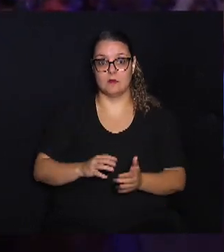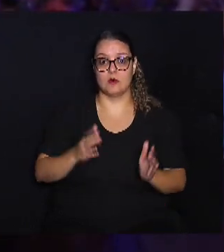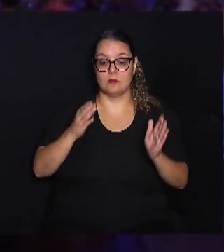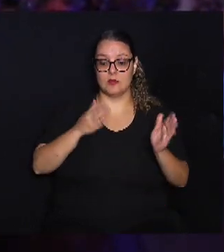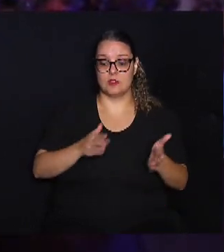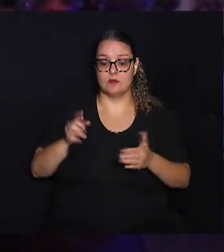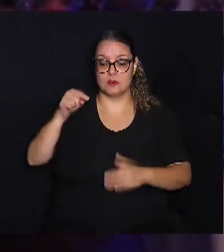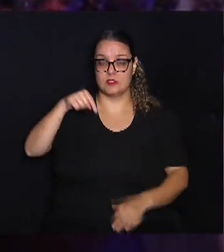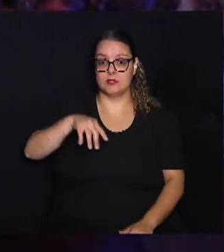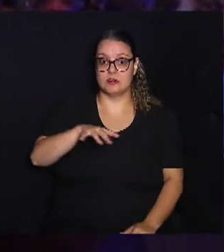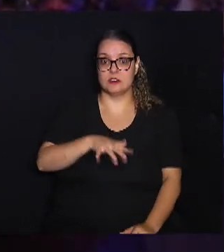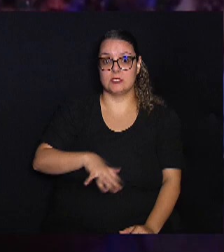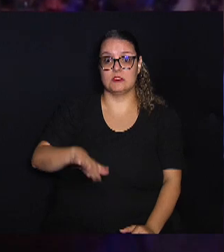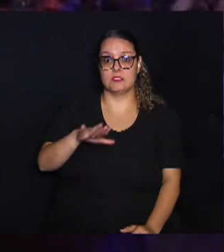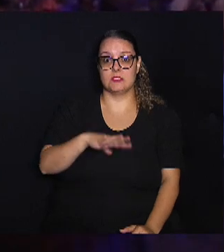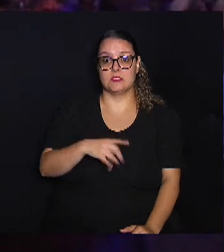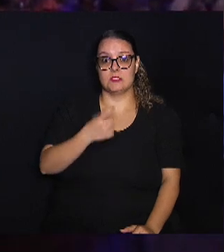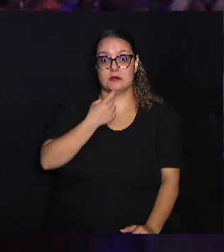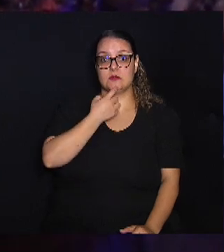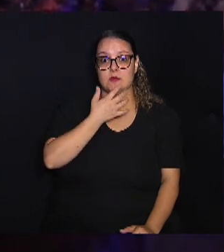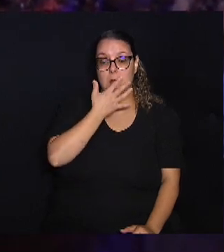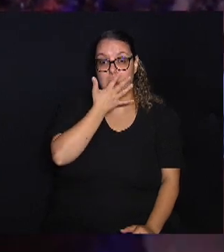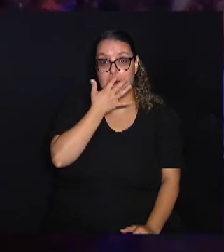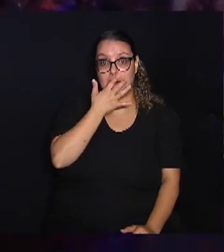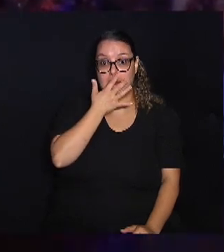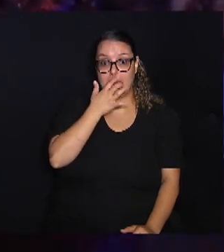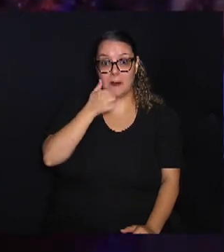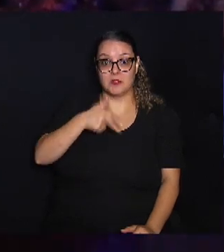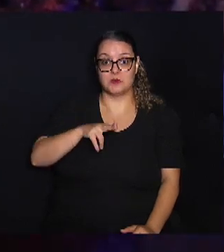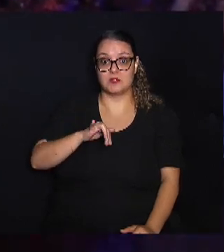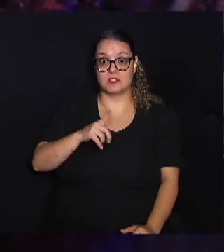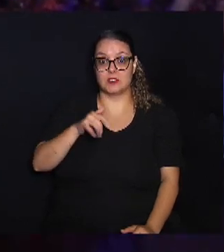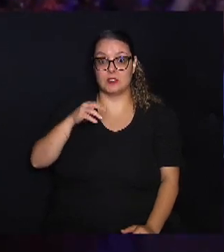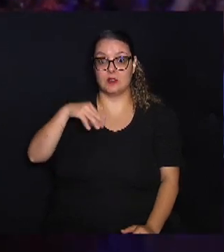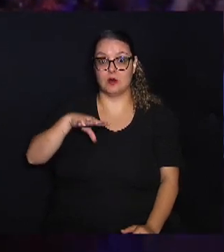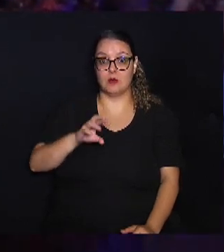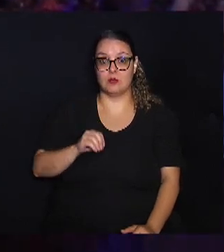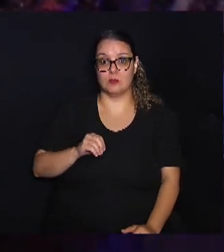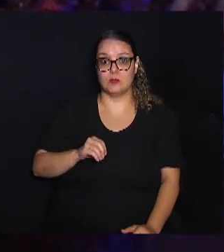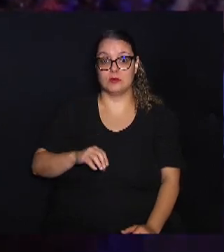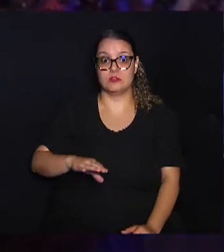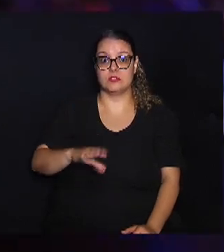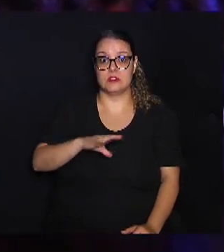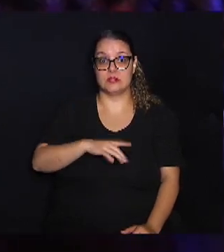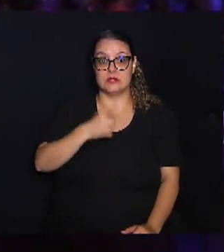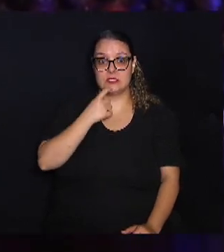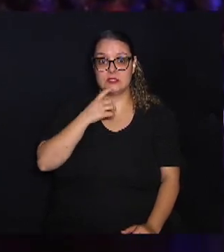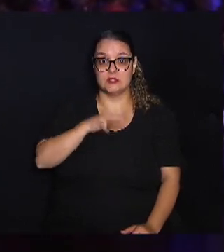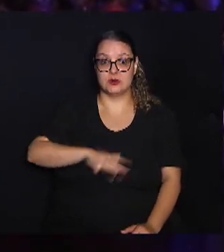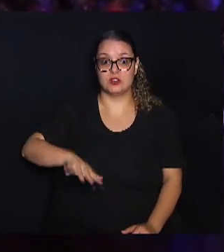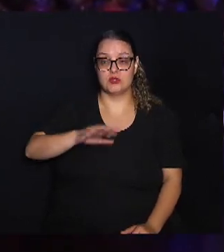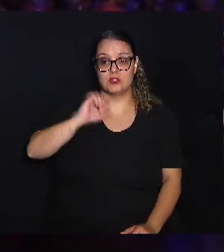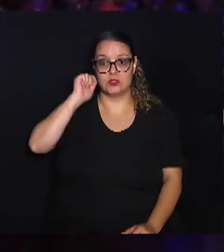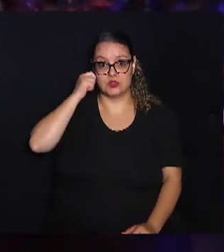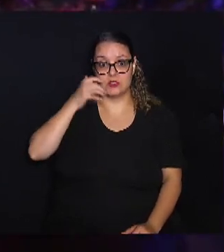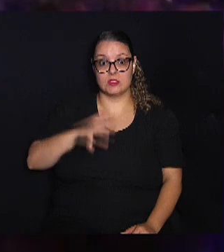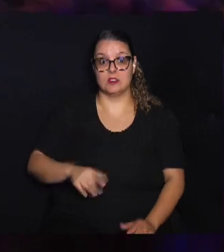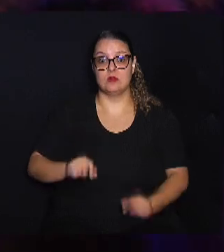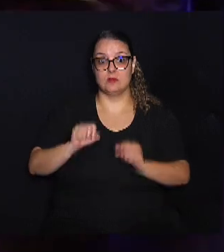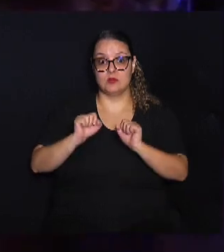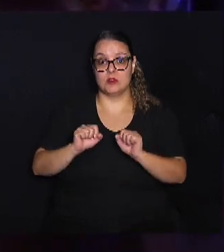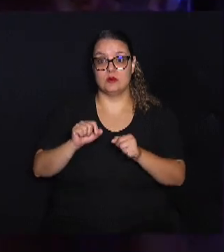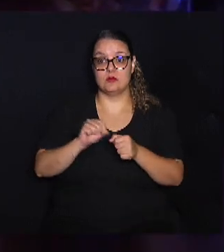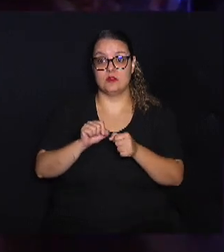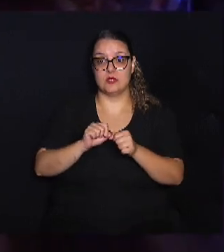culturais da cidade, né, dos quilombos da cidade, dos territórios negros da cidade, e que a gente pudesse fazer uma grande mostra para